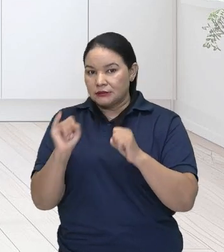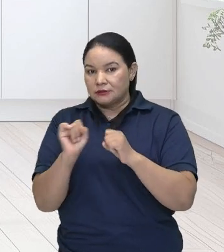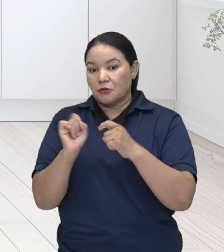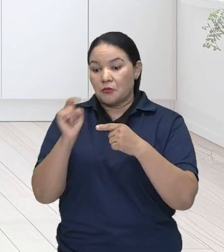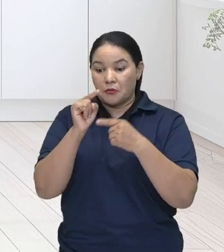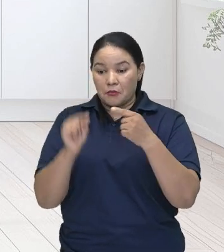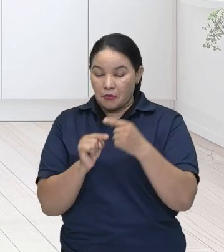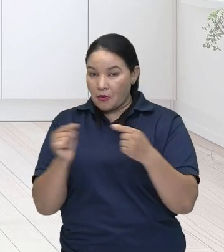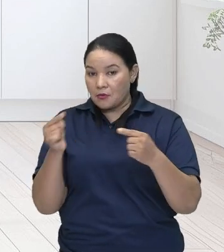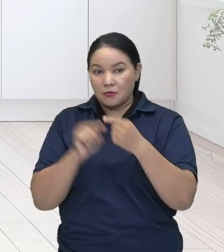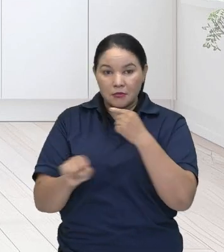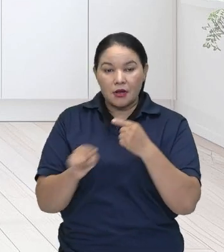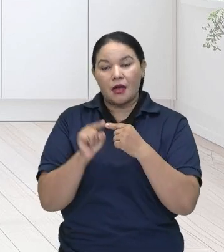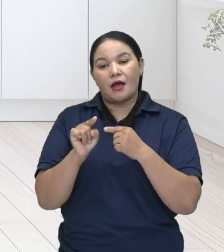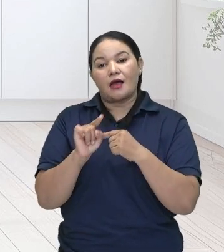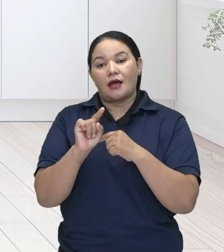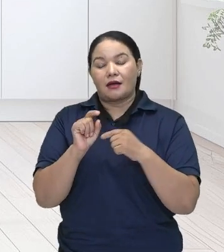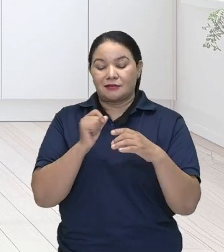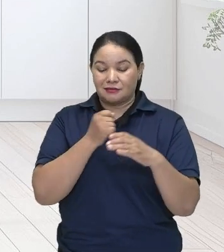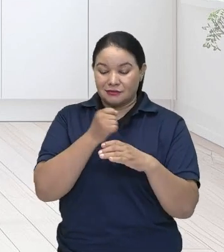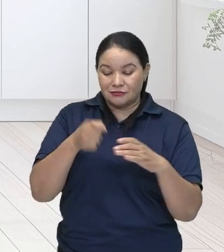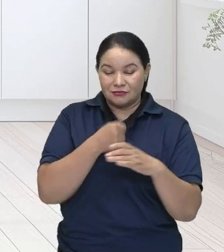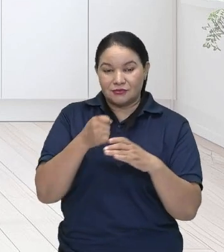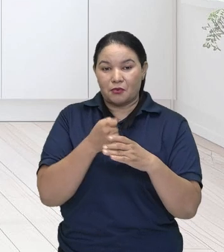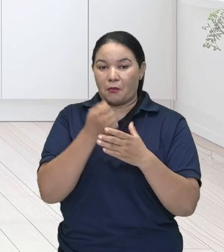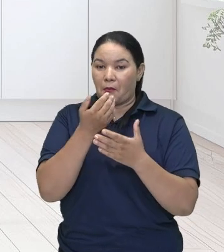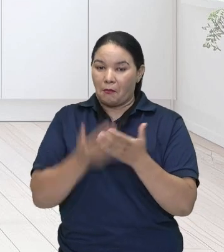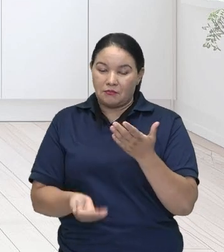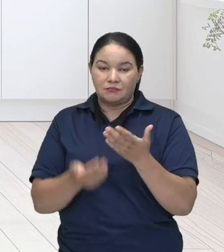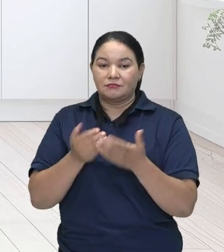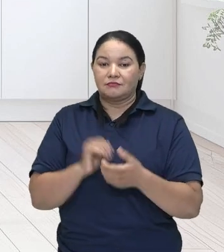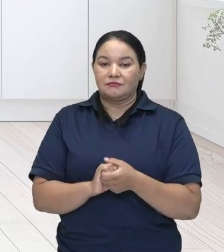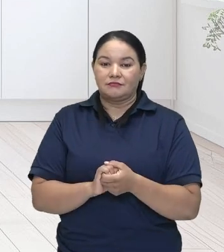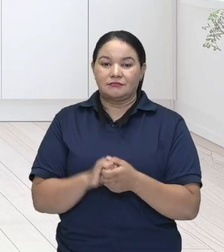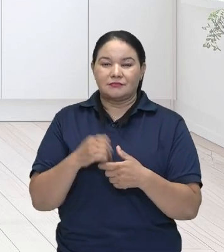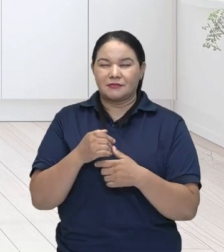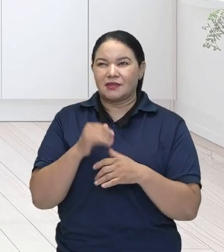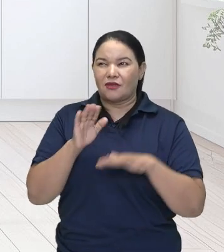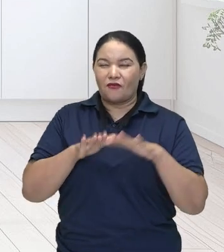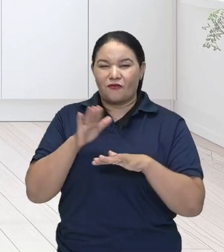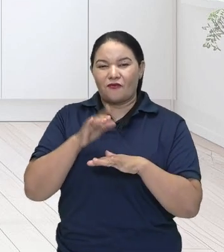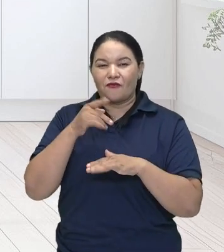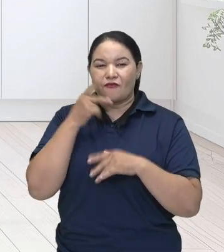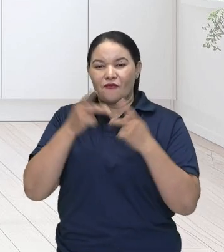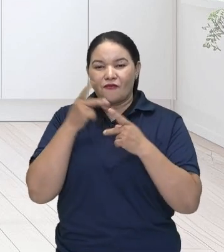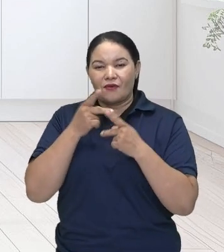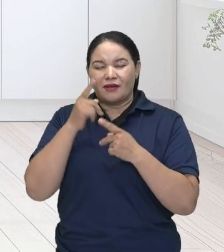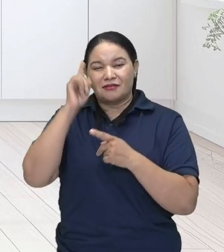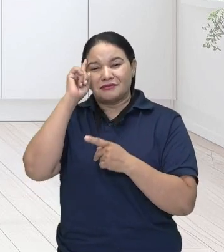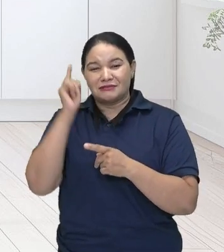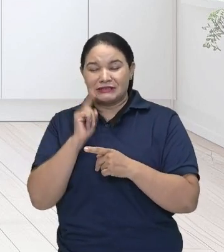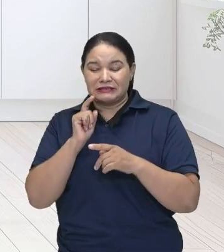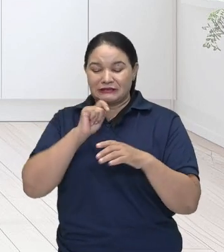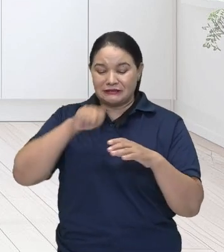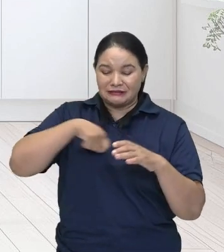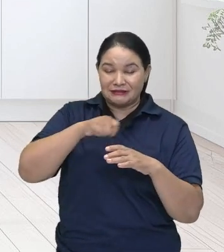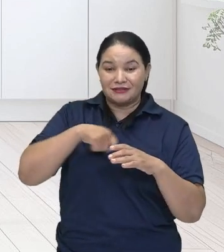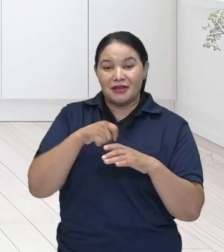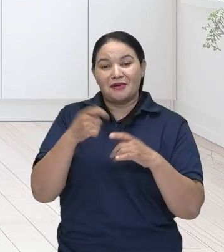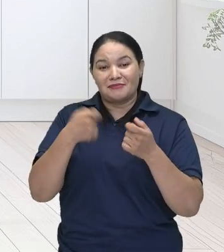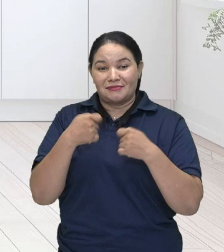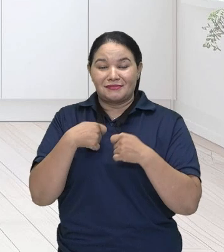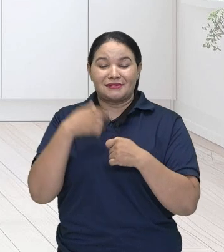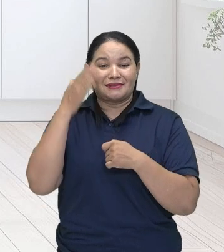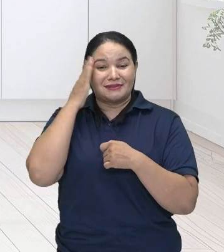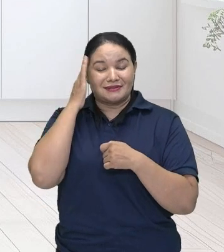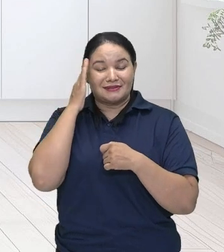receita. Todo mundo diz, eu não sei cozinhar. Não é verdade, não. Você não sabe química, né? Precisa saber um pouco de química,